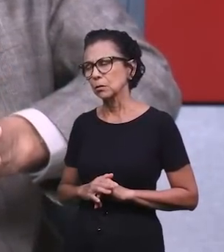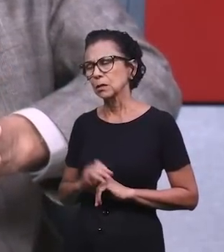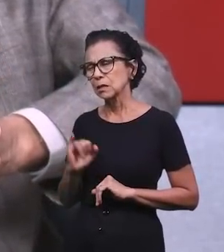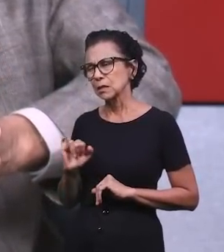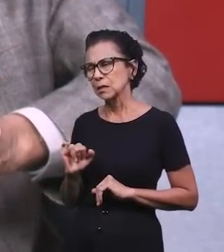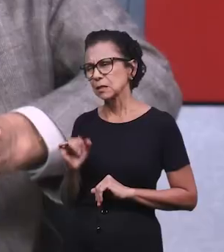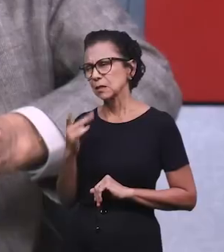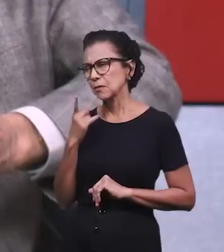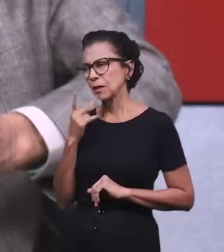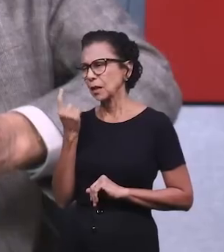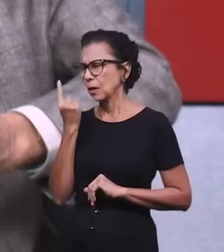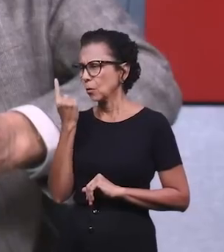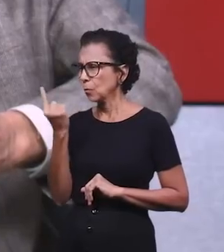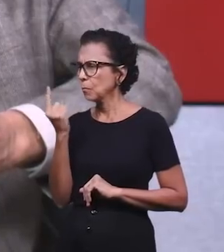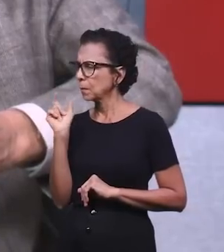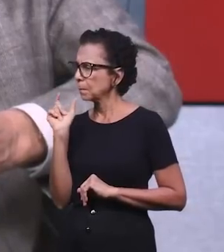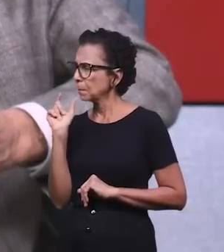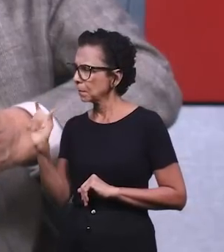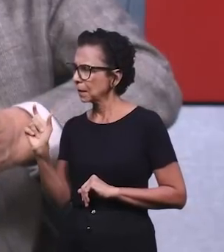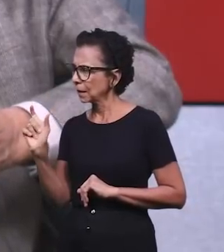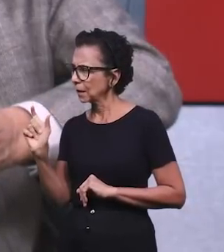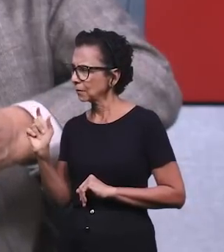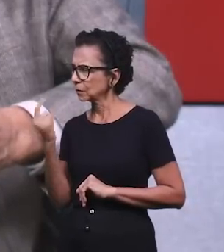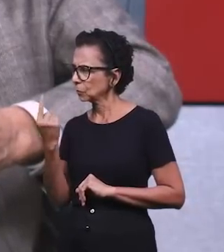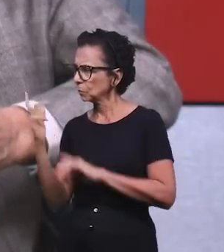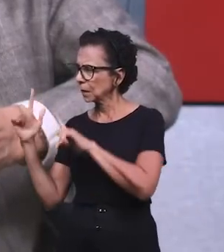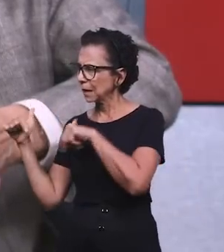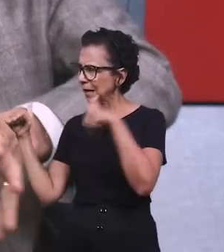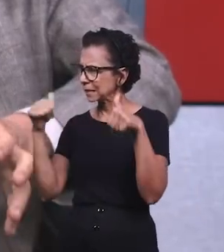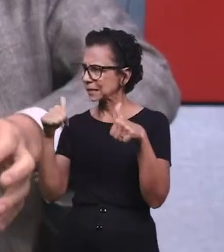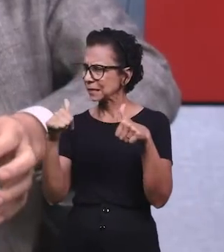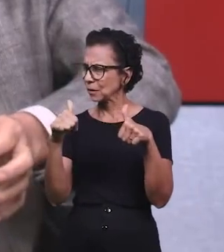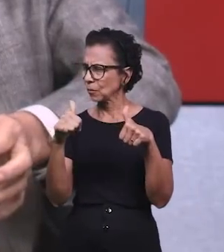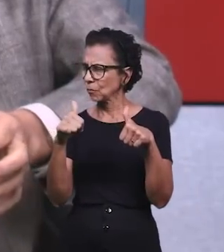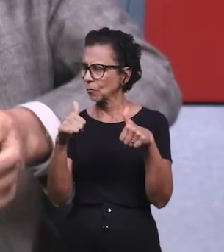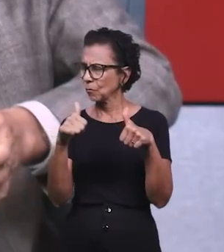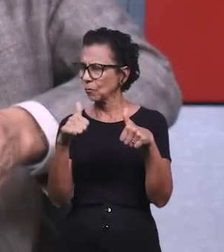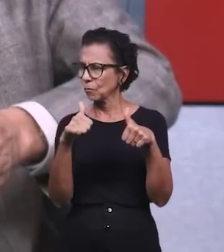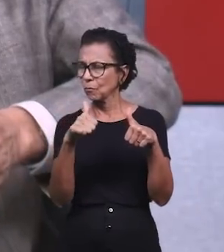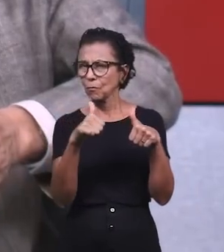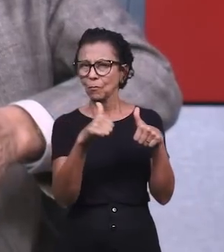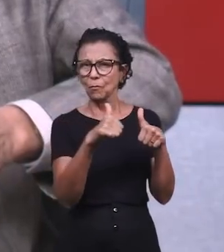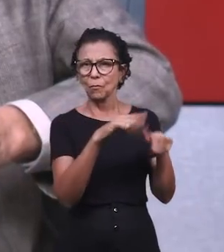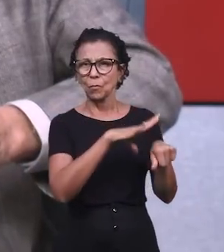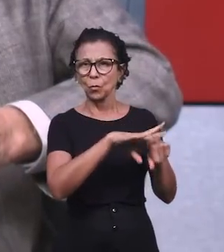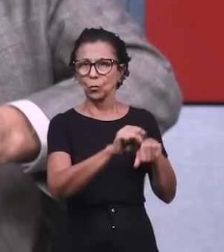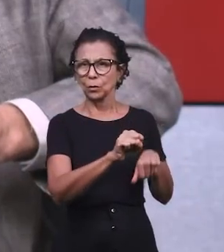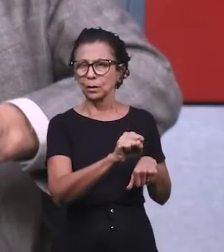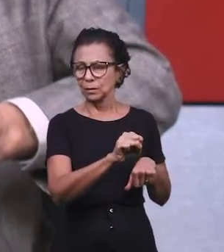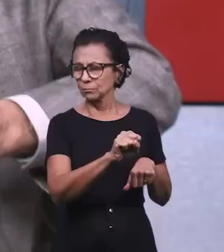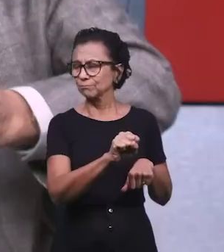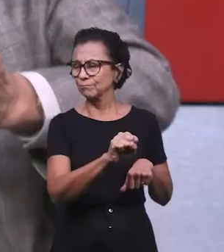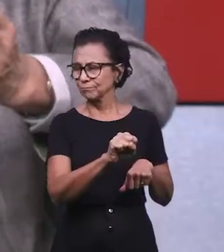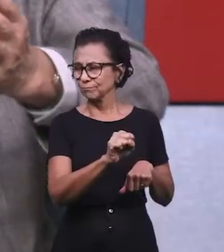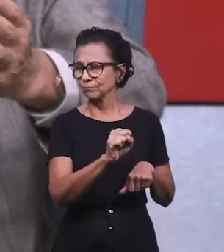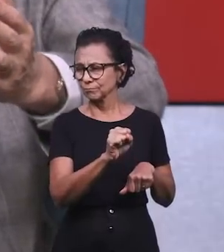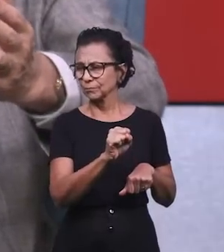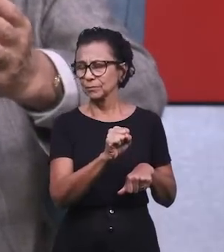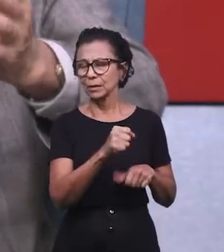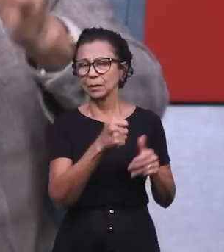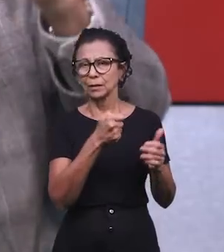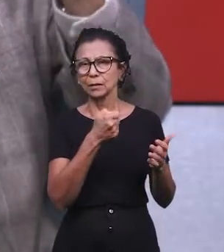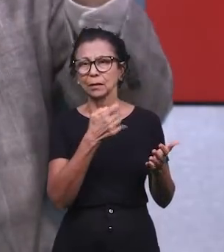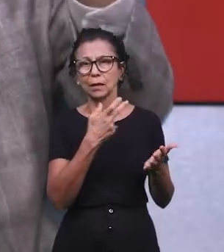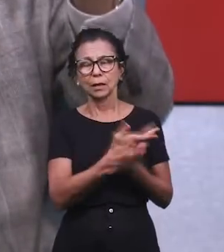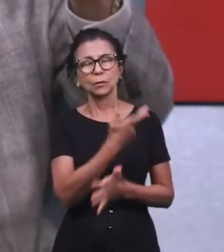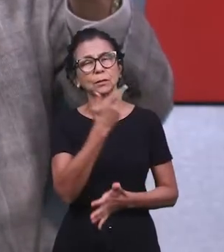coisa muito importante nisso aí, quando você provoca, quer